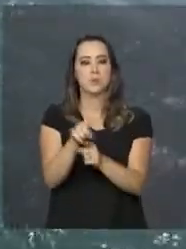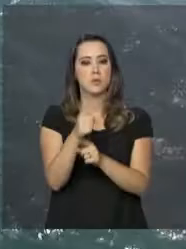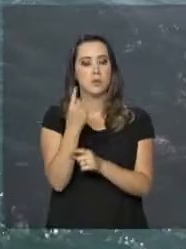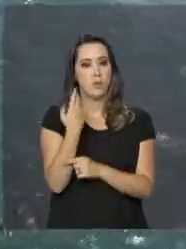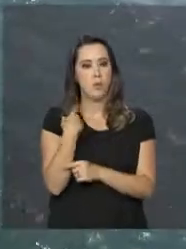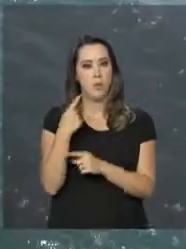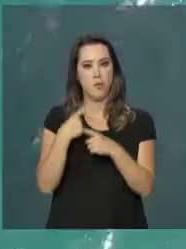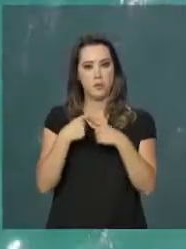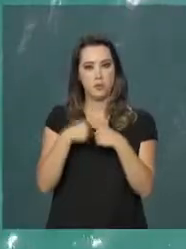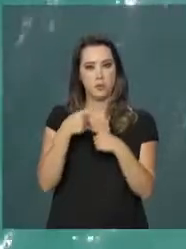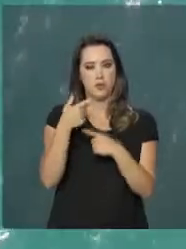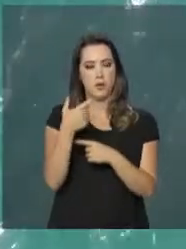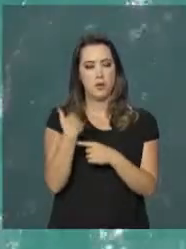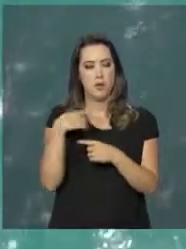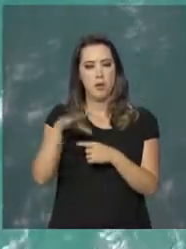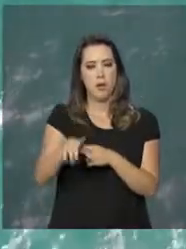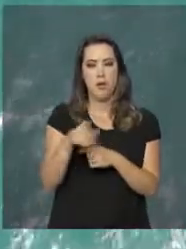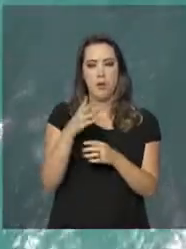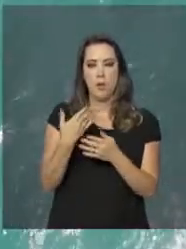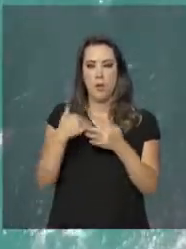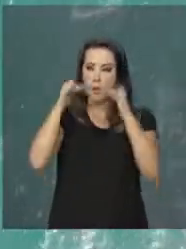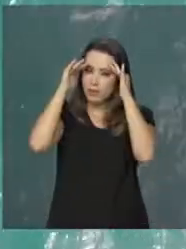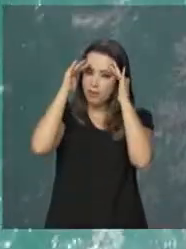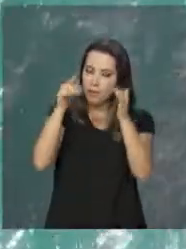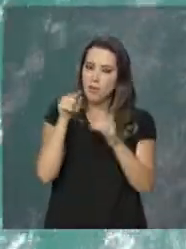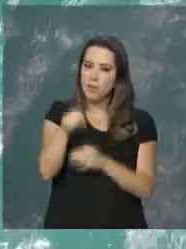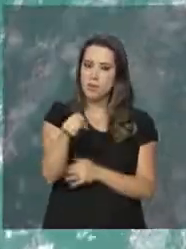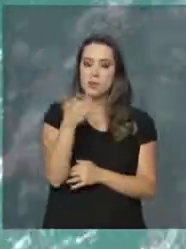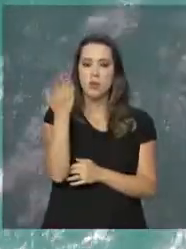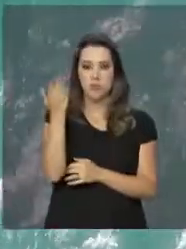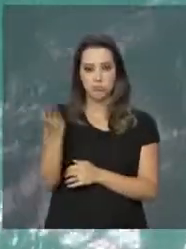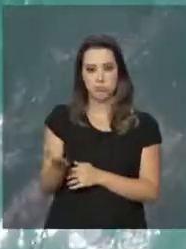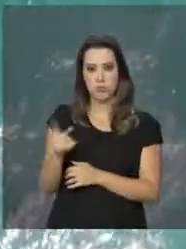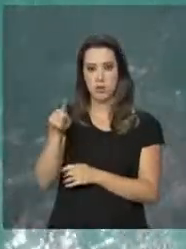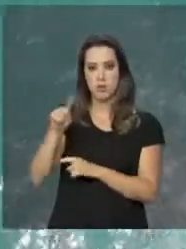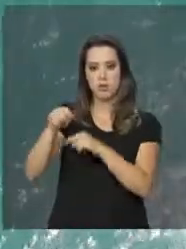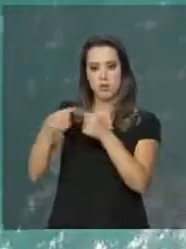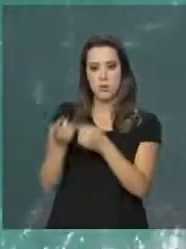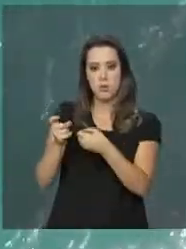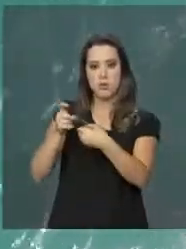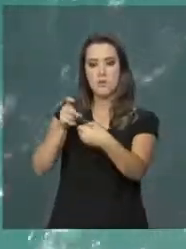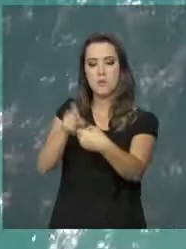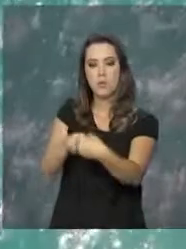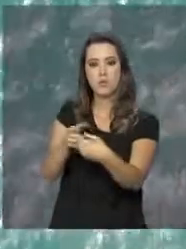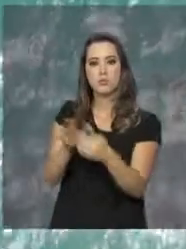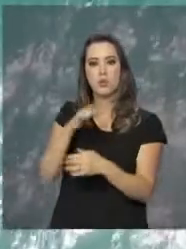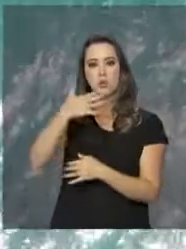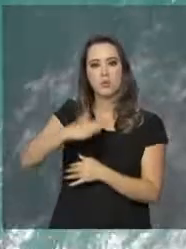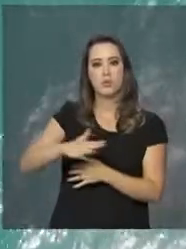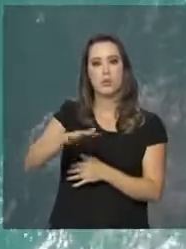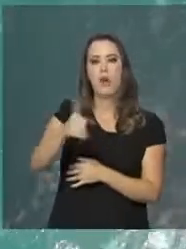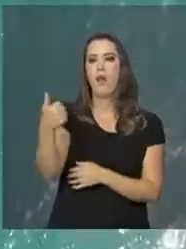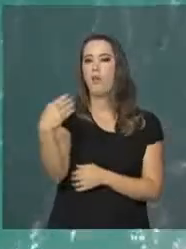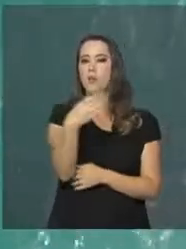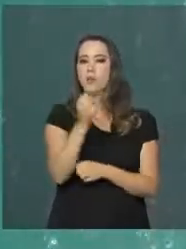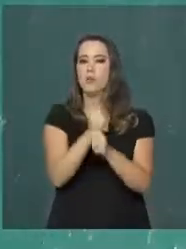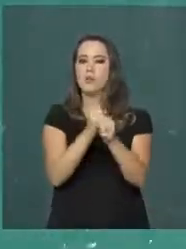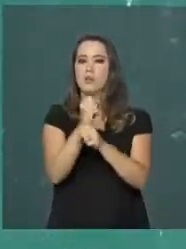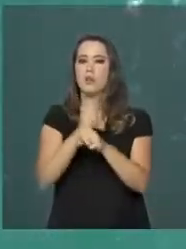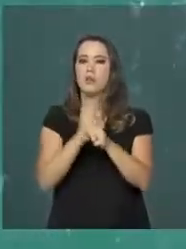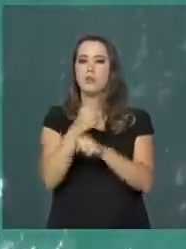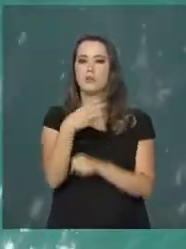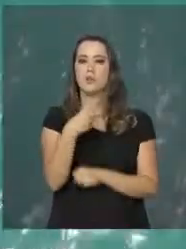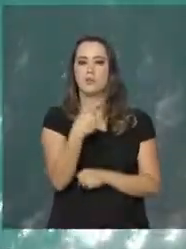2003 no litoral de santa catarina devolvida ao oceano ela foi novamente a estada 14 anos depois em